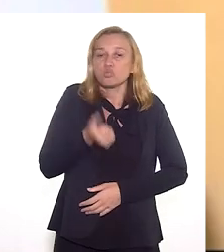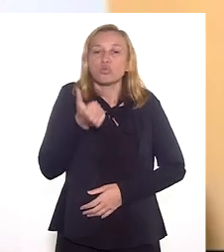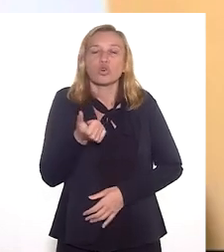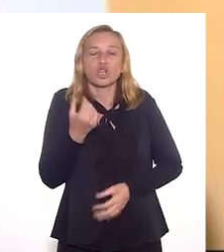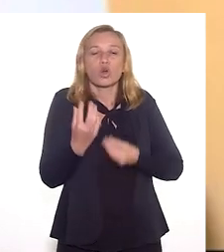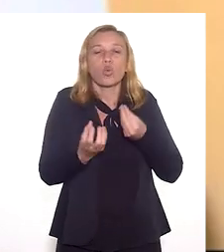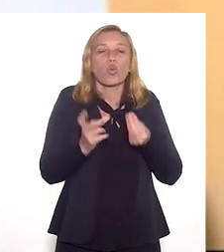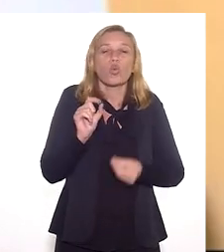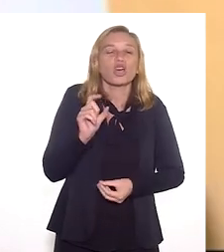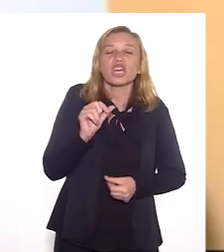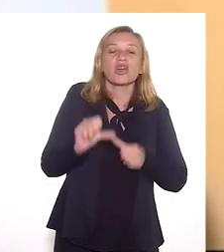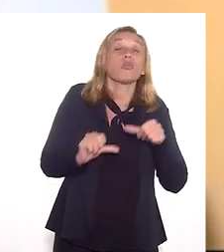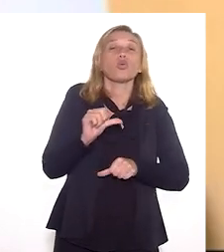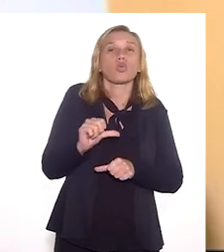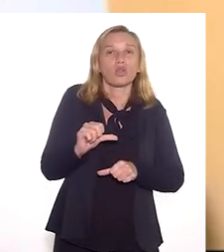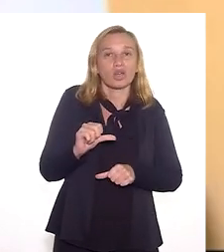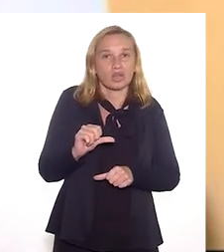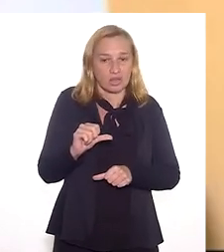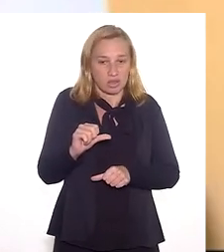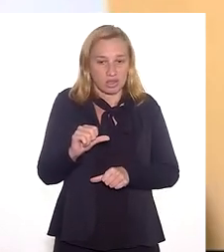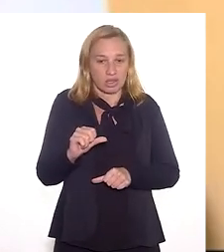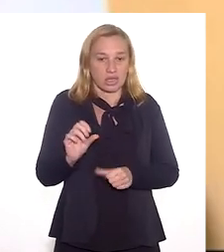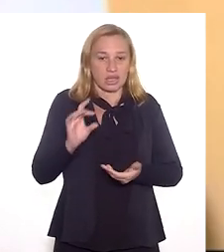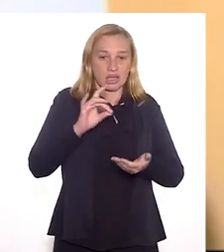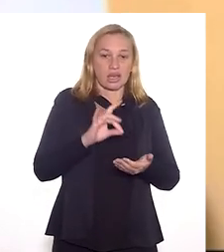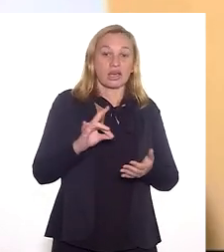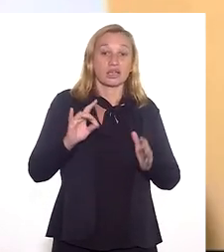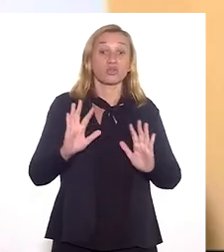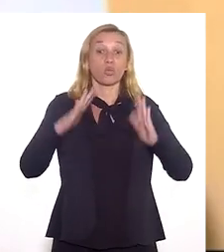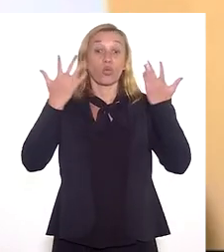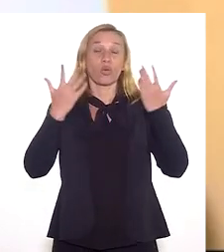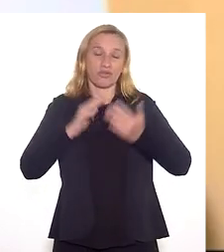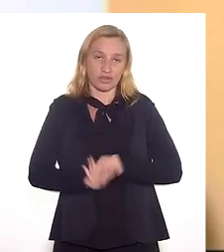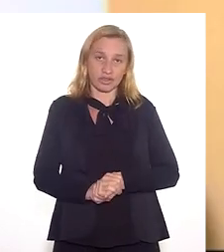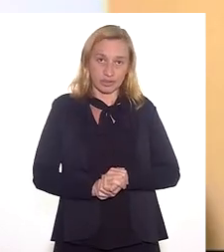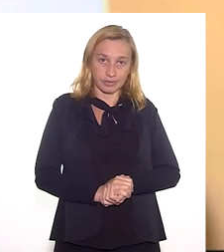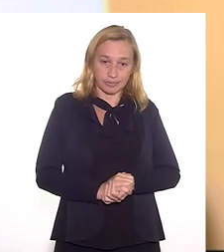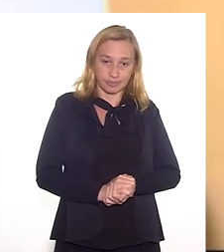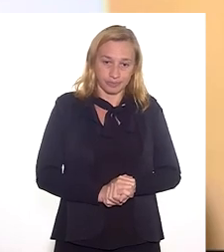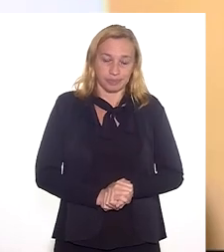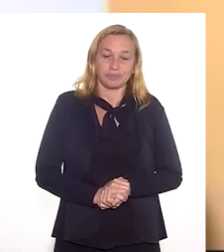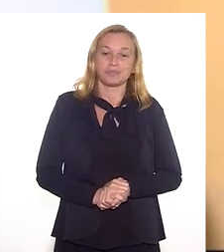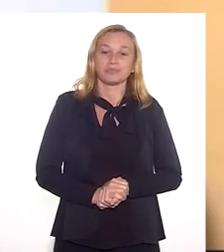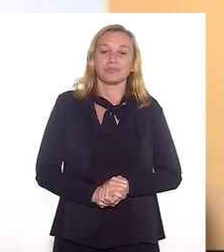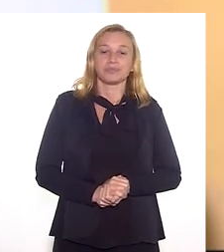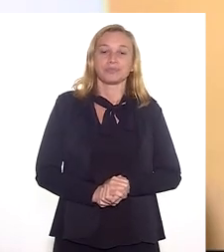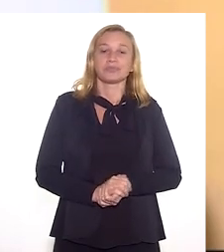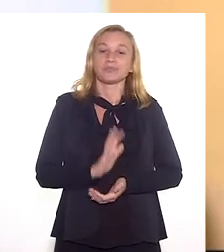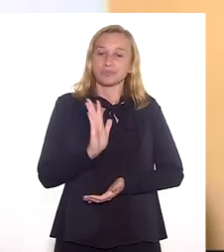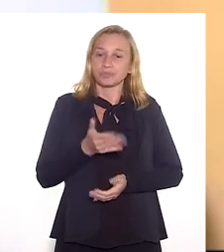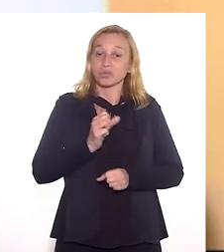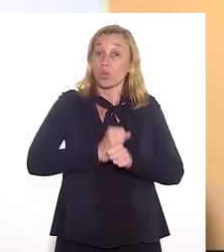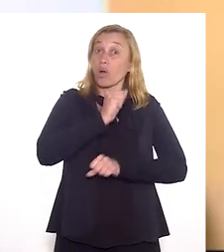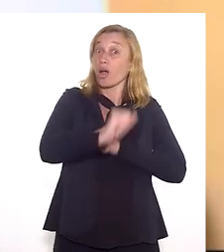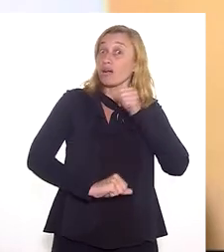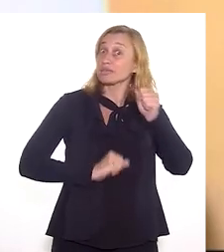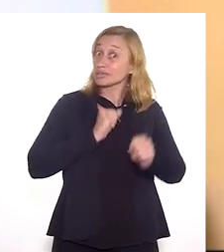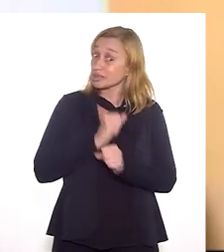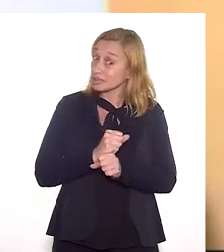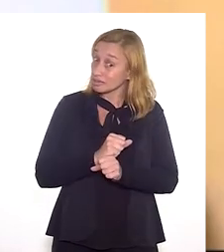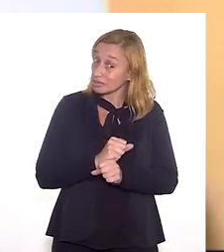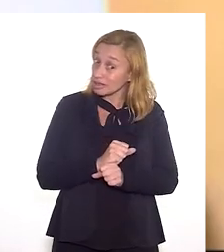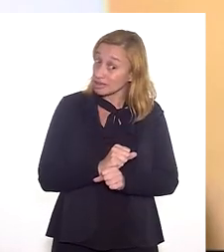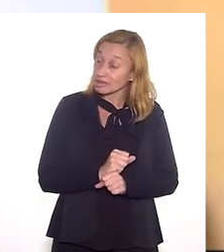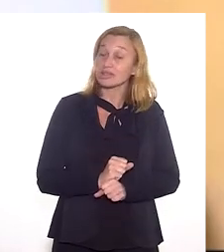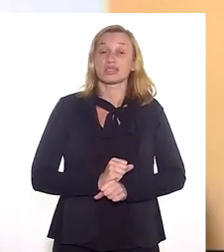diárias. E aí eu queria que você falasse um pouquinho sobre o que que muda, né, dentro dessa perspectiva da realização do evento, levando em consideração que a gente vai estar aí